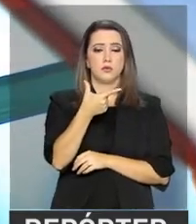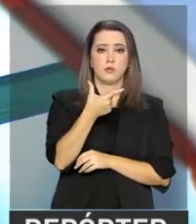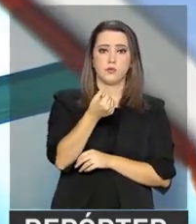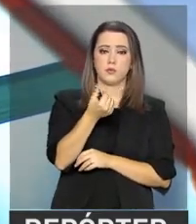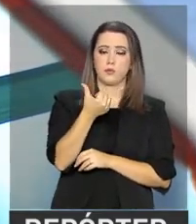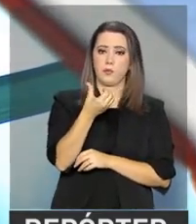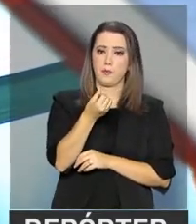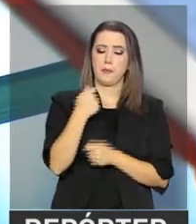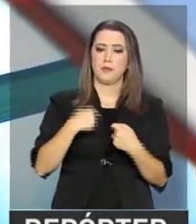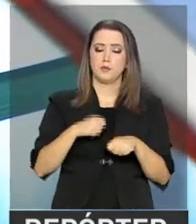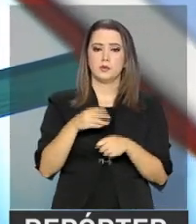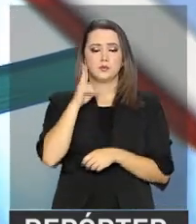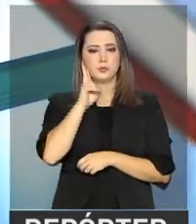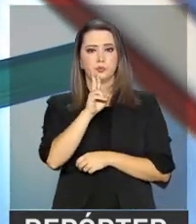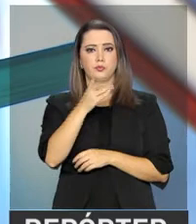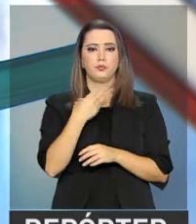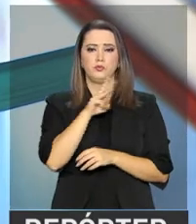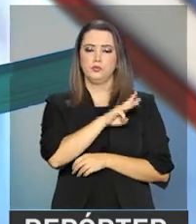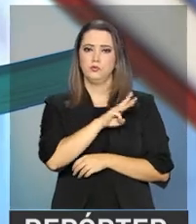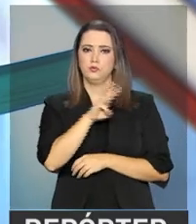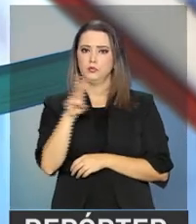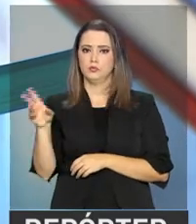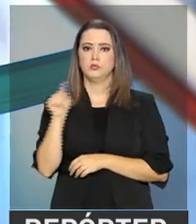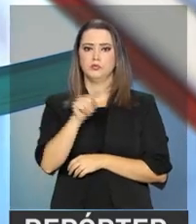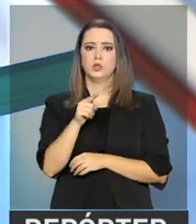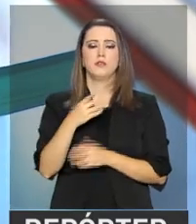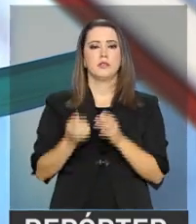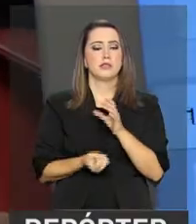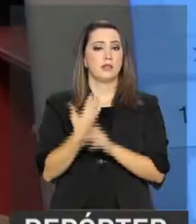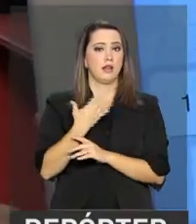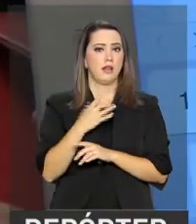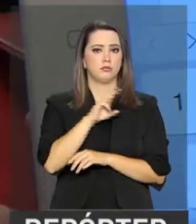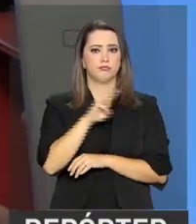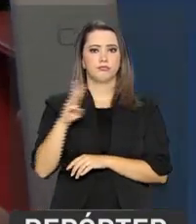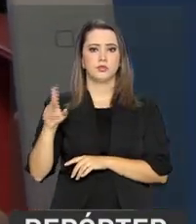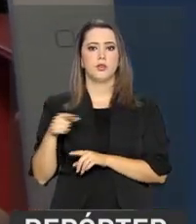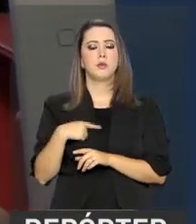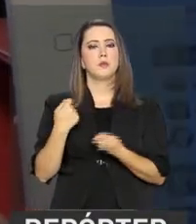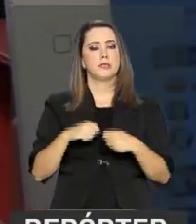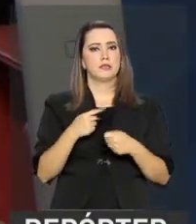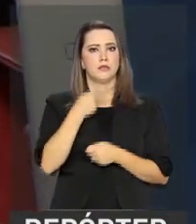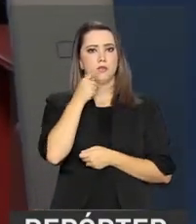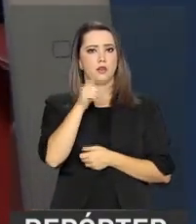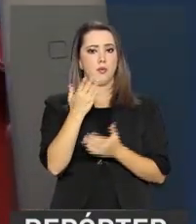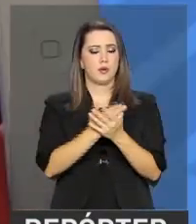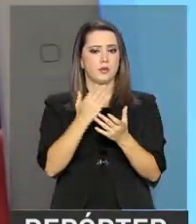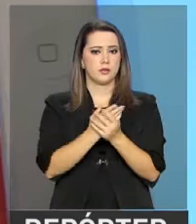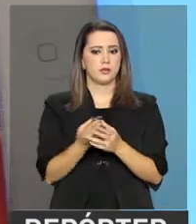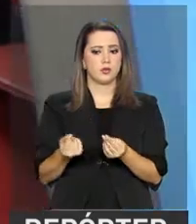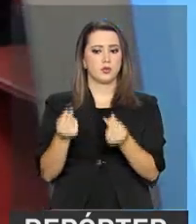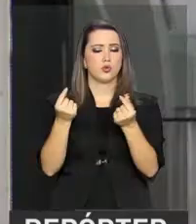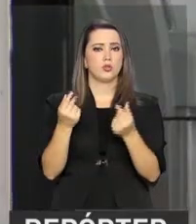aderir o poupador deve acessar uma plataforma digital que ainda vai ser criada ele precisará comprovar a existência e o saldo da